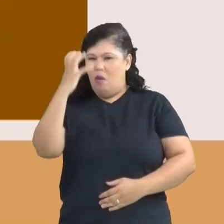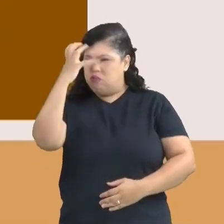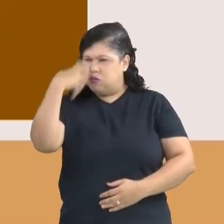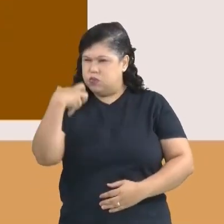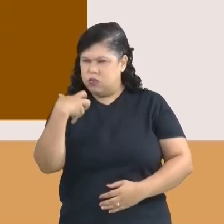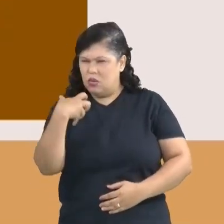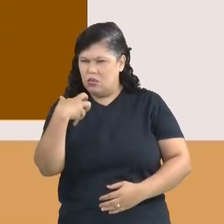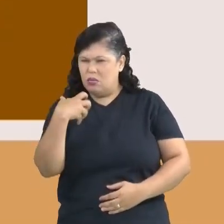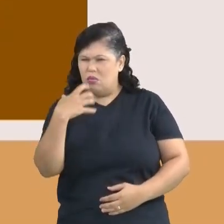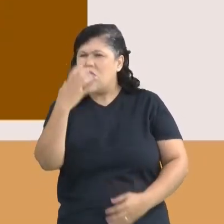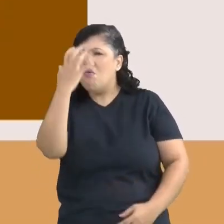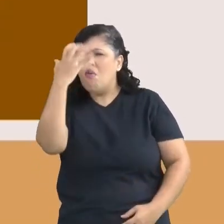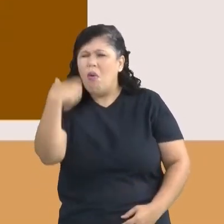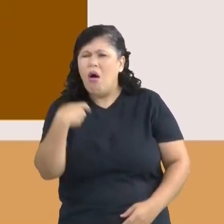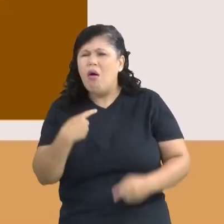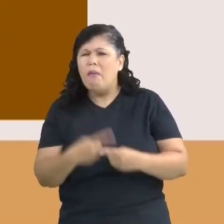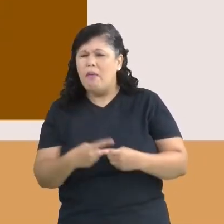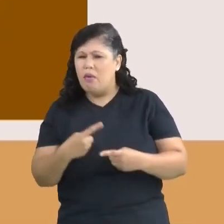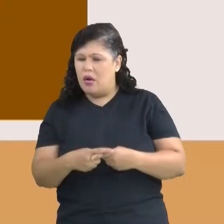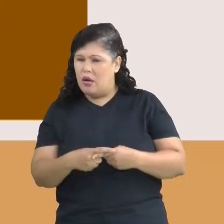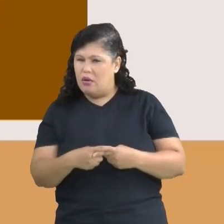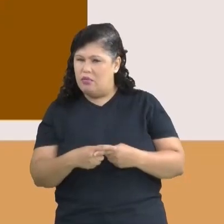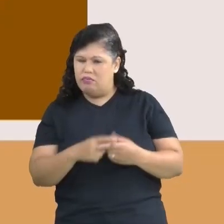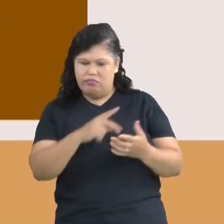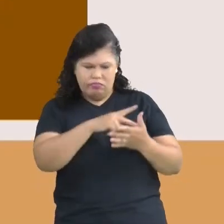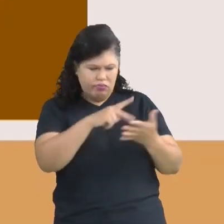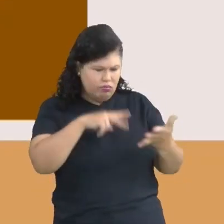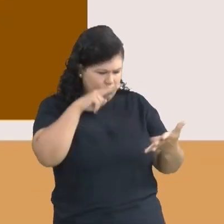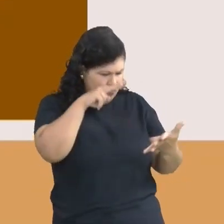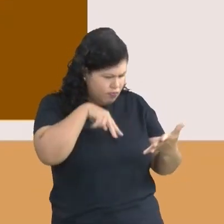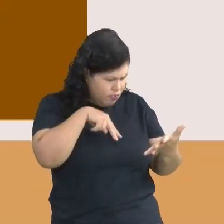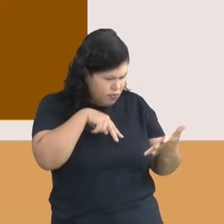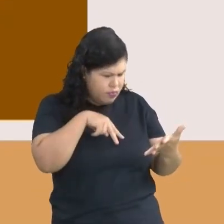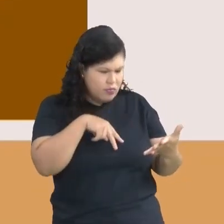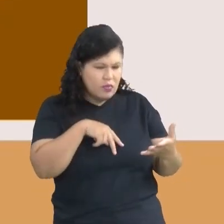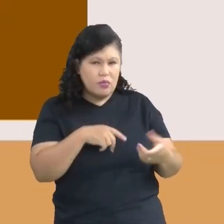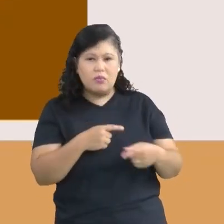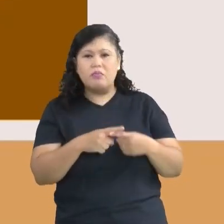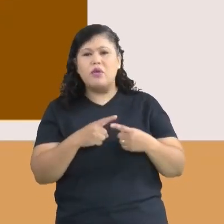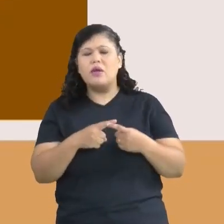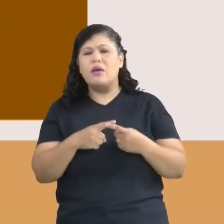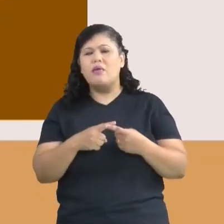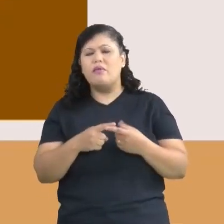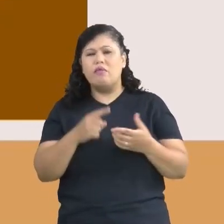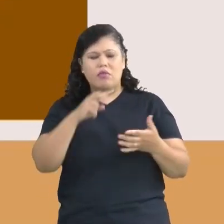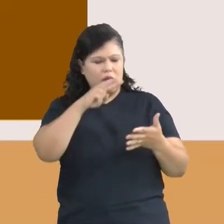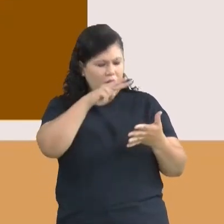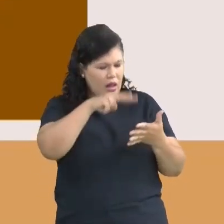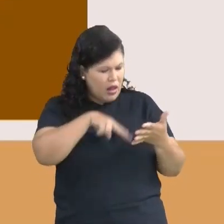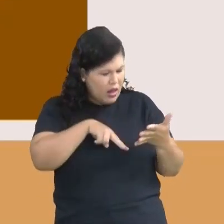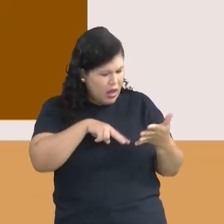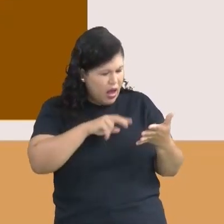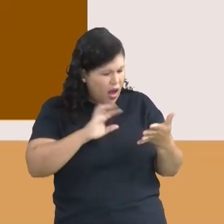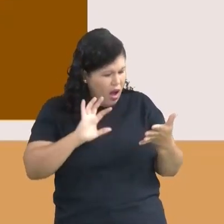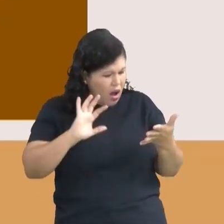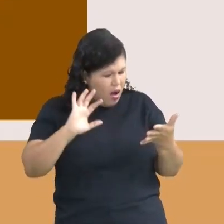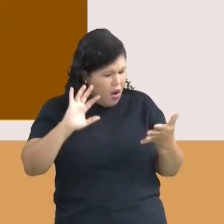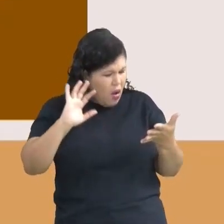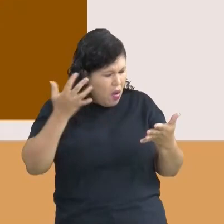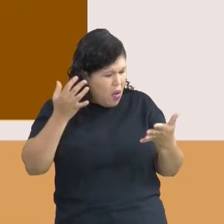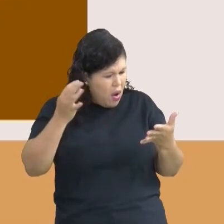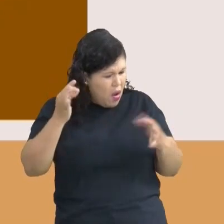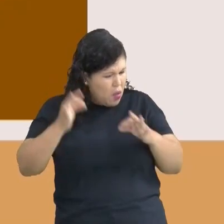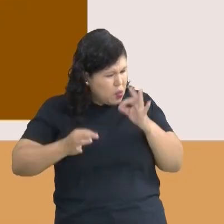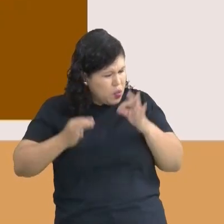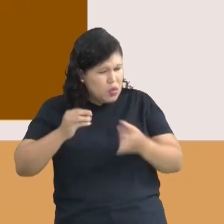nós sentimos a raiva quando nós lemos um poema? Vocês gostam de ver alguém com alguma injustiça, algo